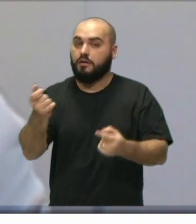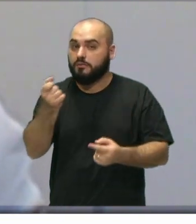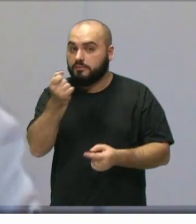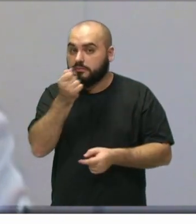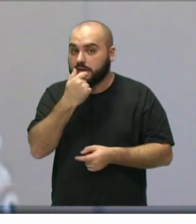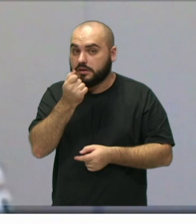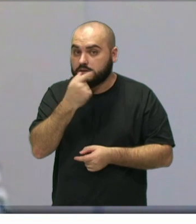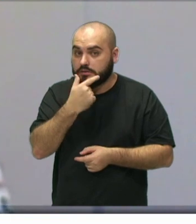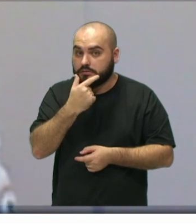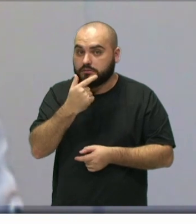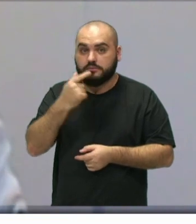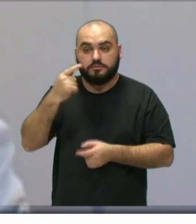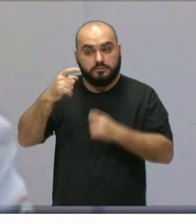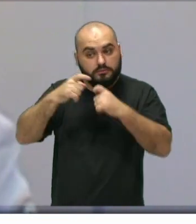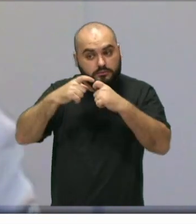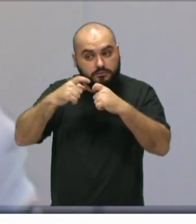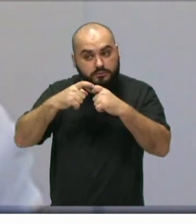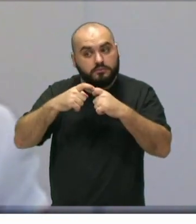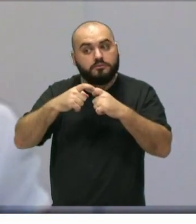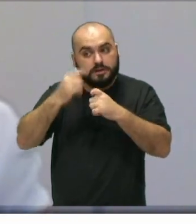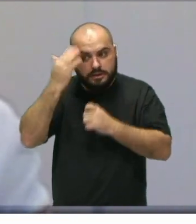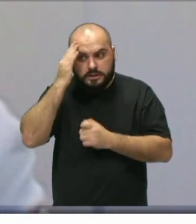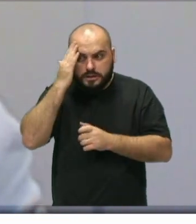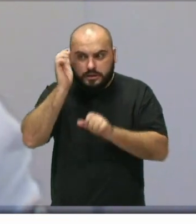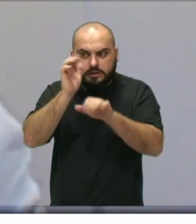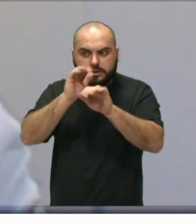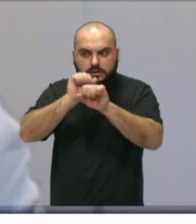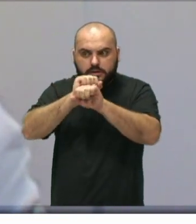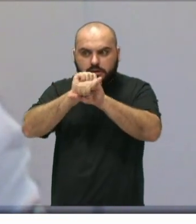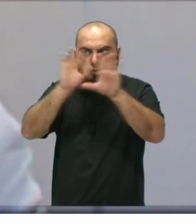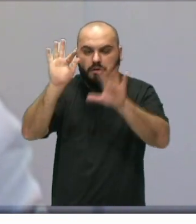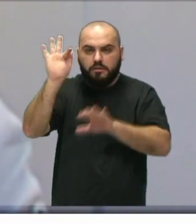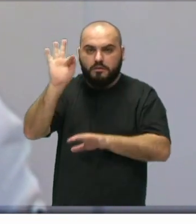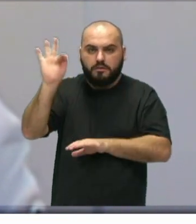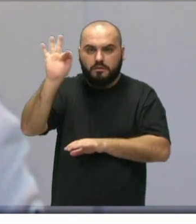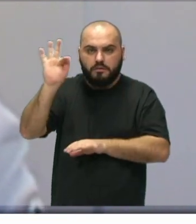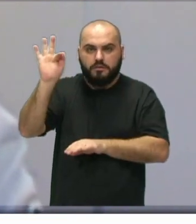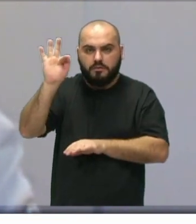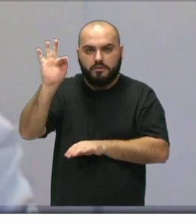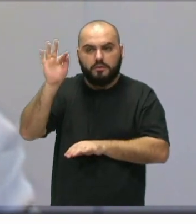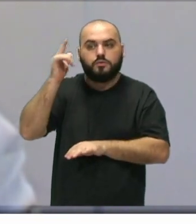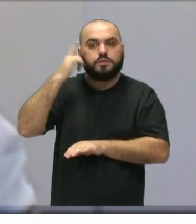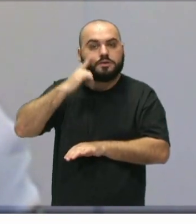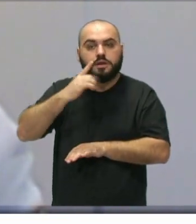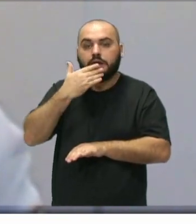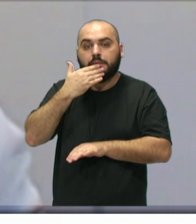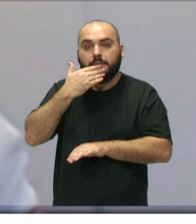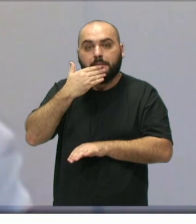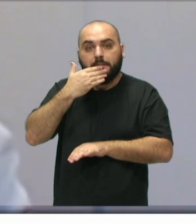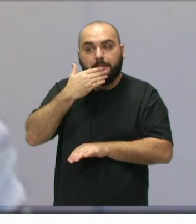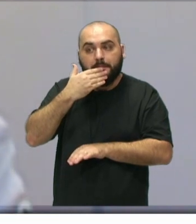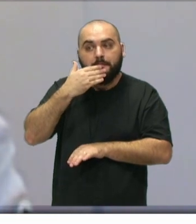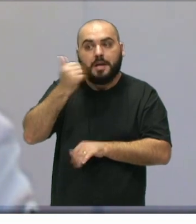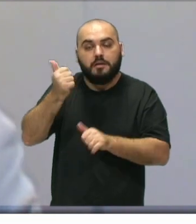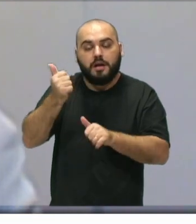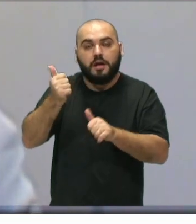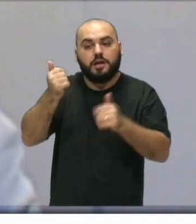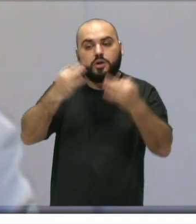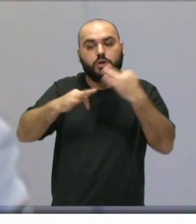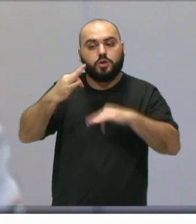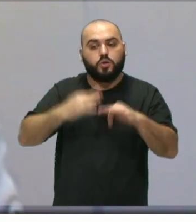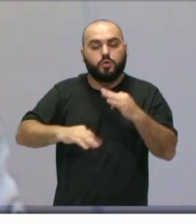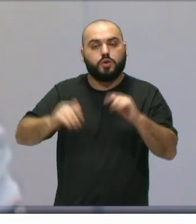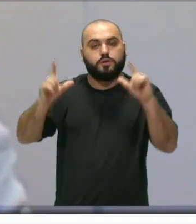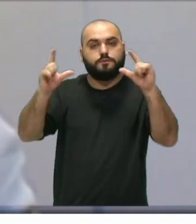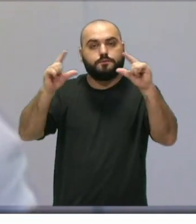pelo clínico que entende de fibromialgia e que faz com que haja uma melhora nesses circuitos de processamento de dor